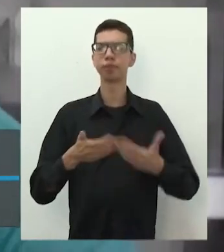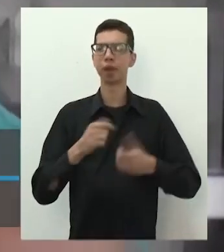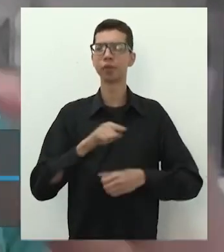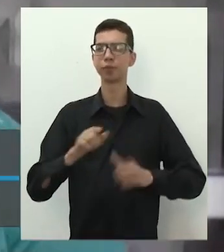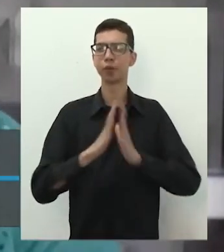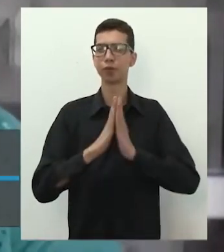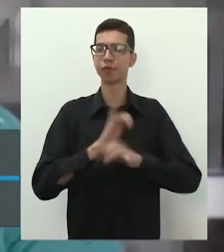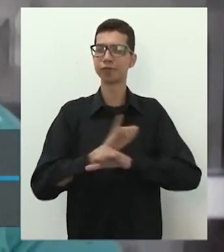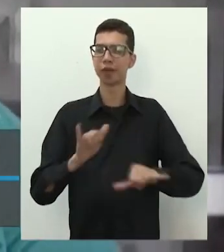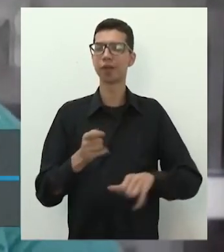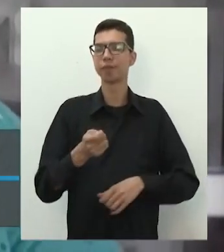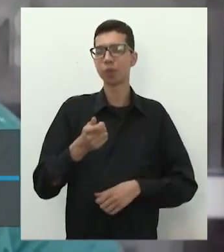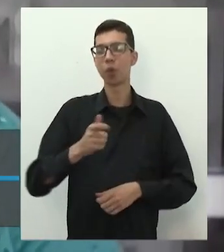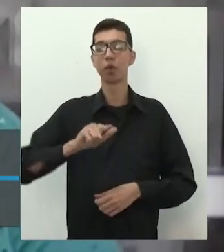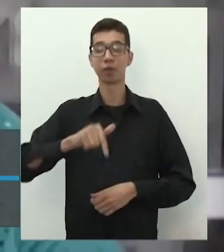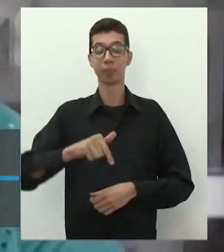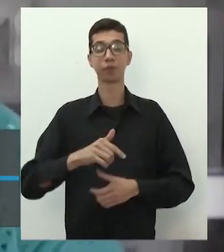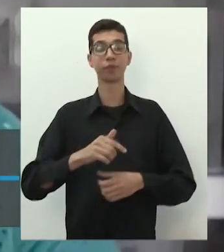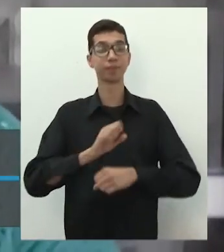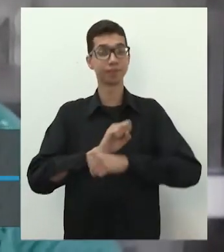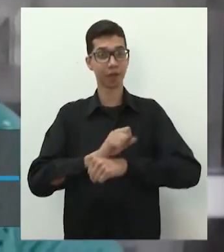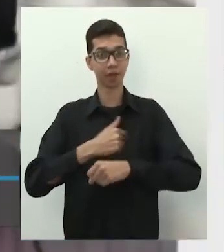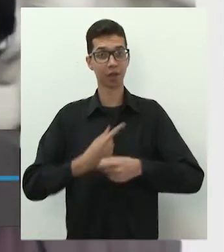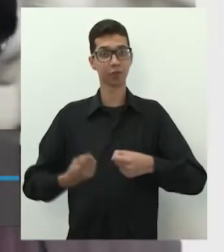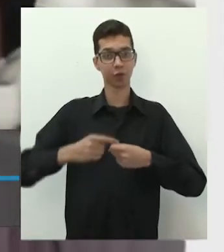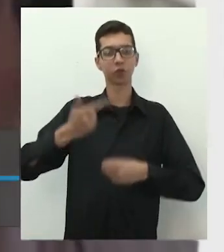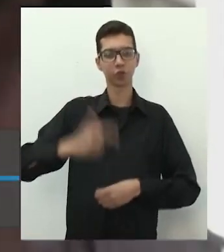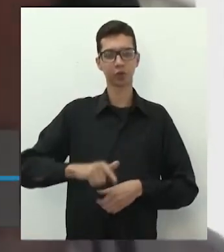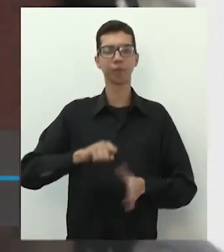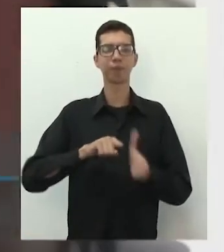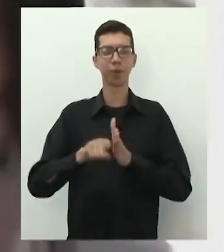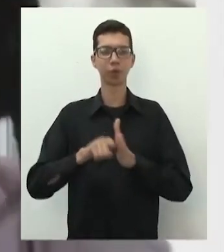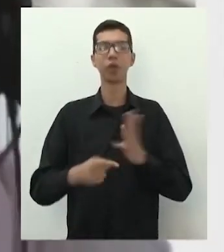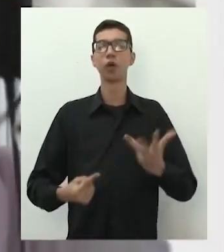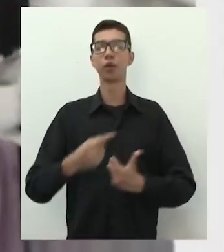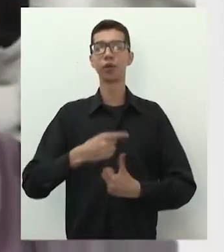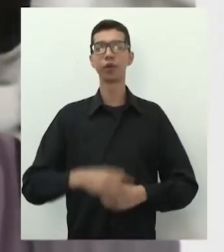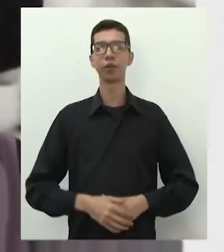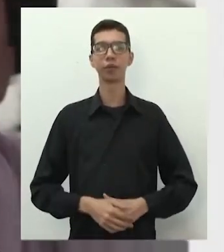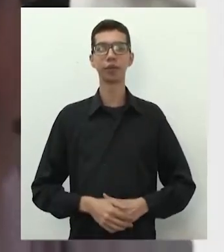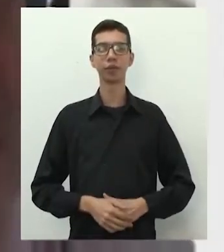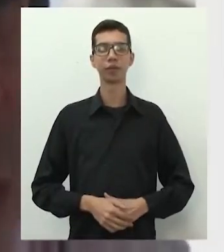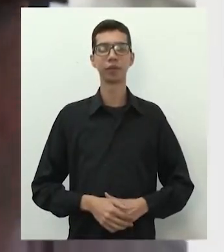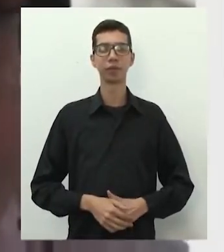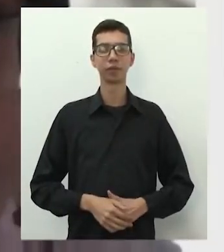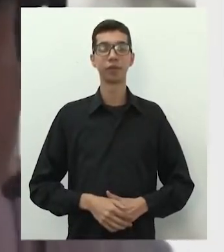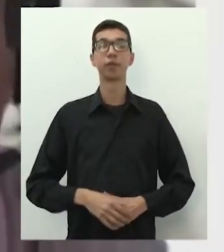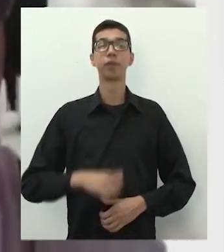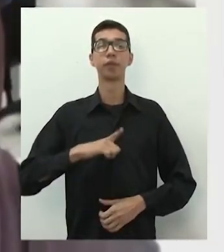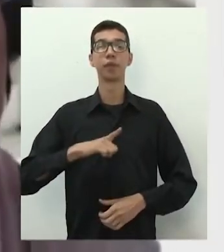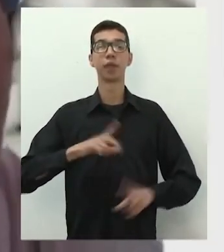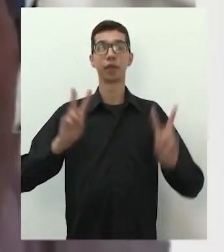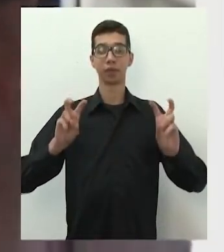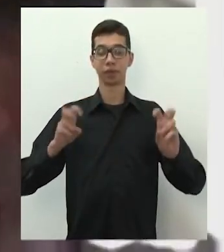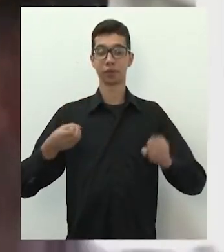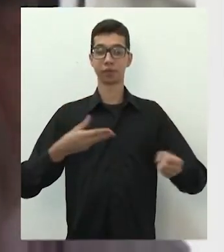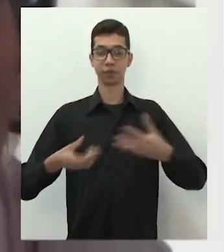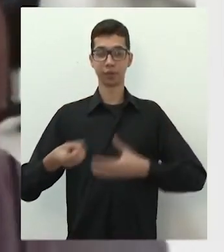sextou, né? Que estão convidados, poderiam até ajudar a lavar a louça, né? E essa questão, né, de como que isso